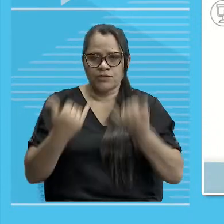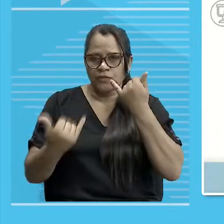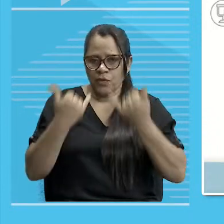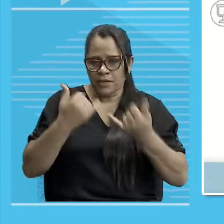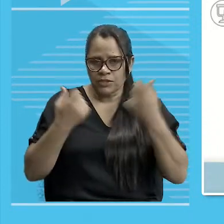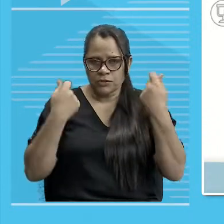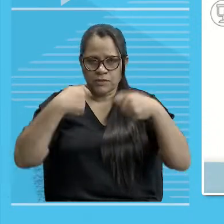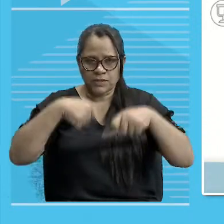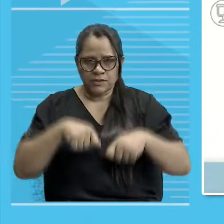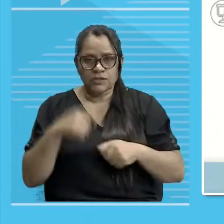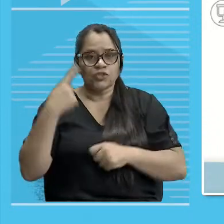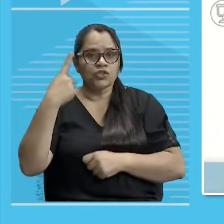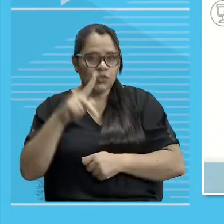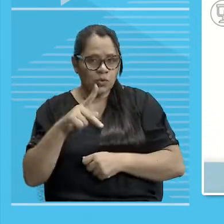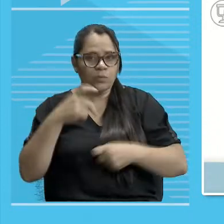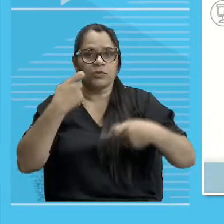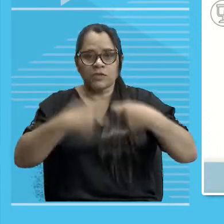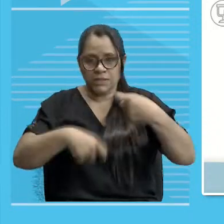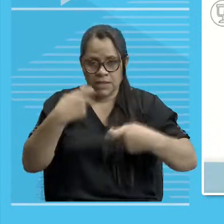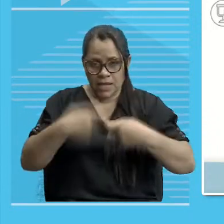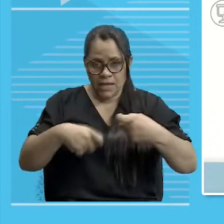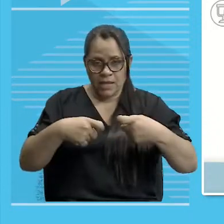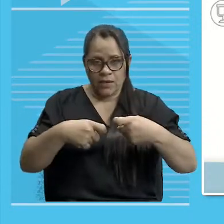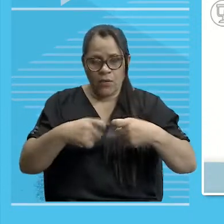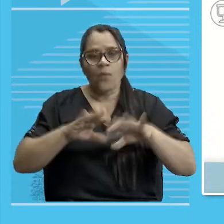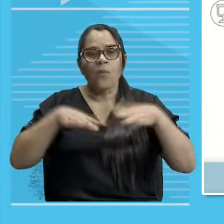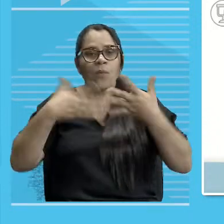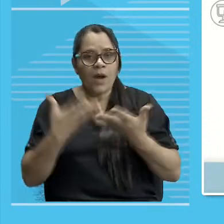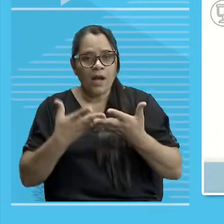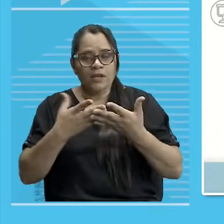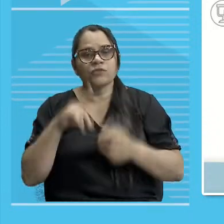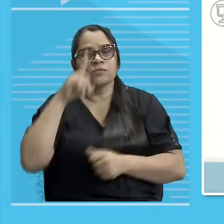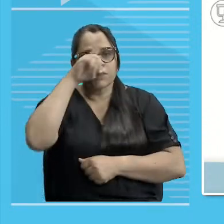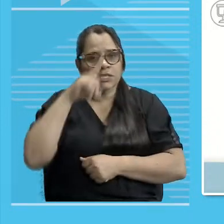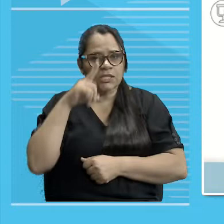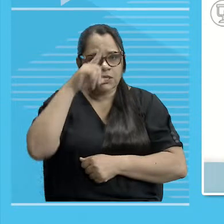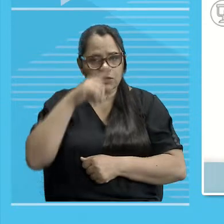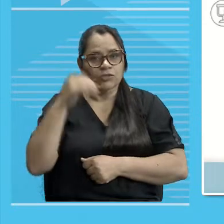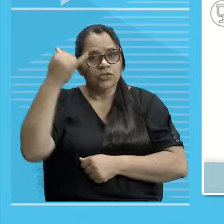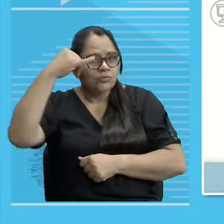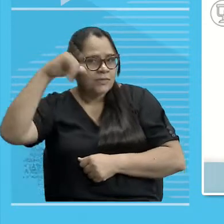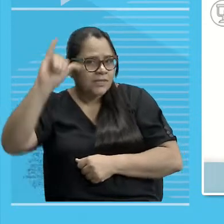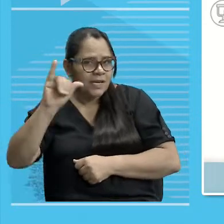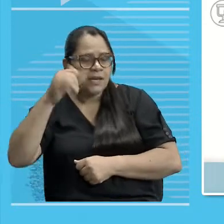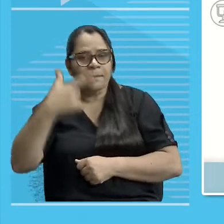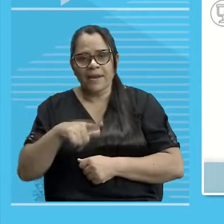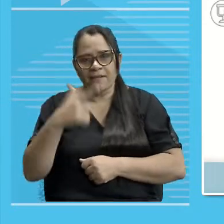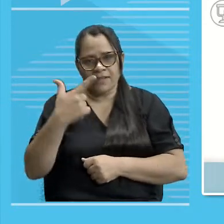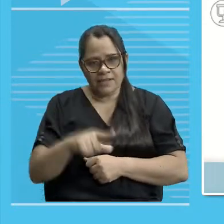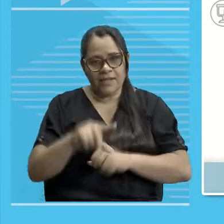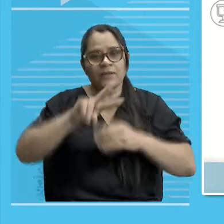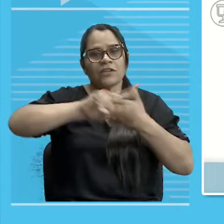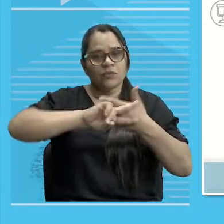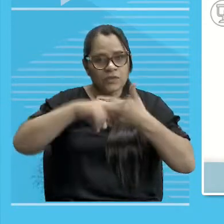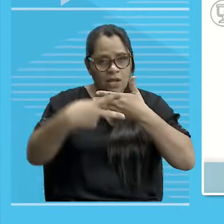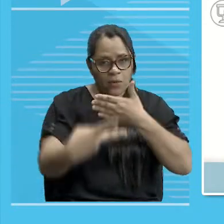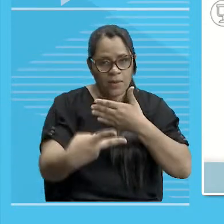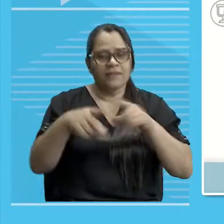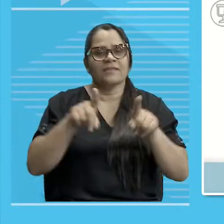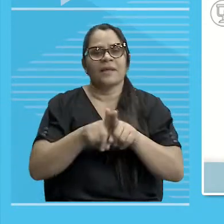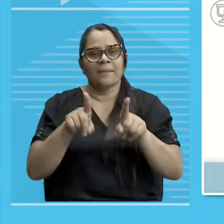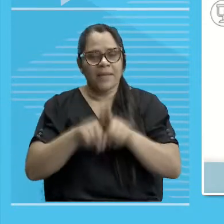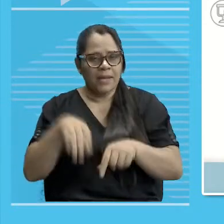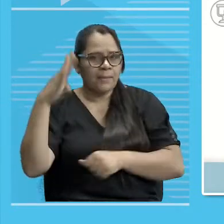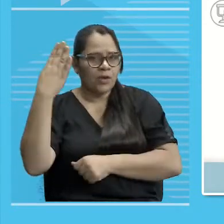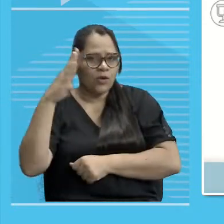possíveis, né, sobre o sexo, quais os riscos de não haver prevenção e as consequências